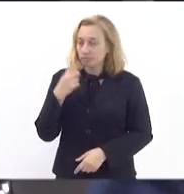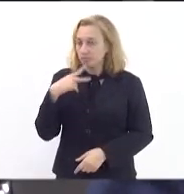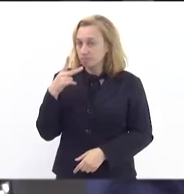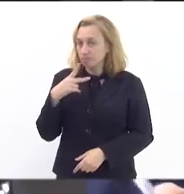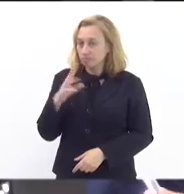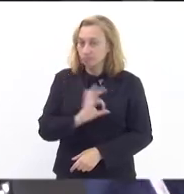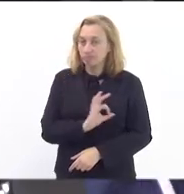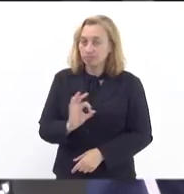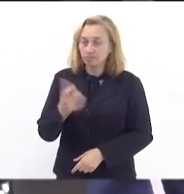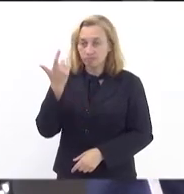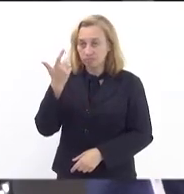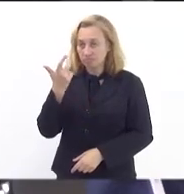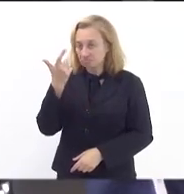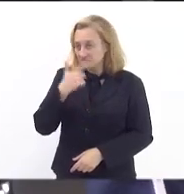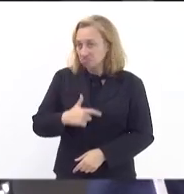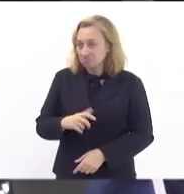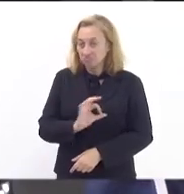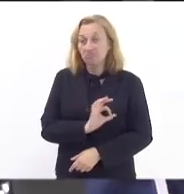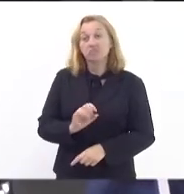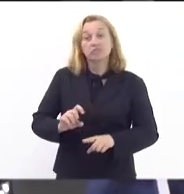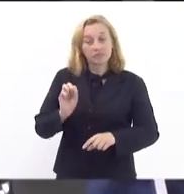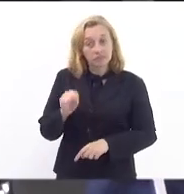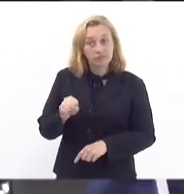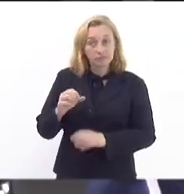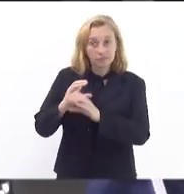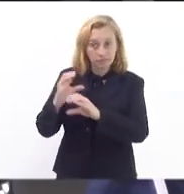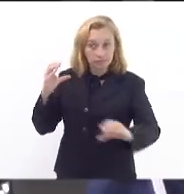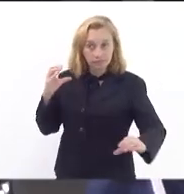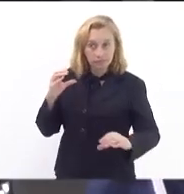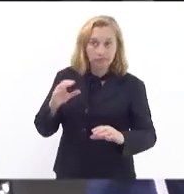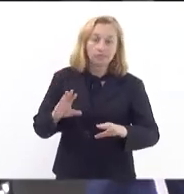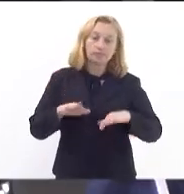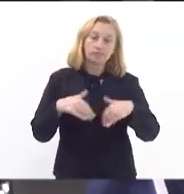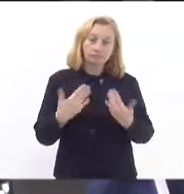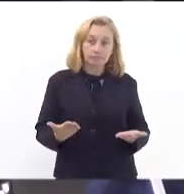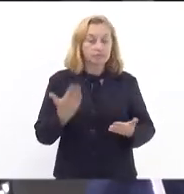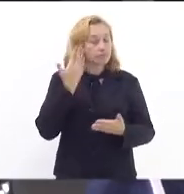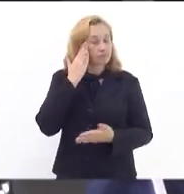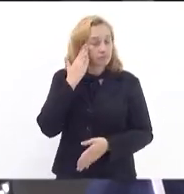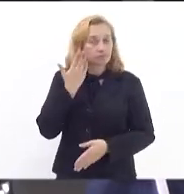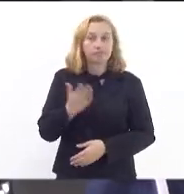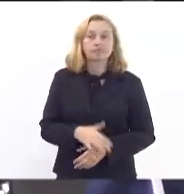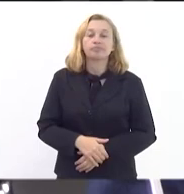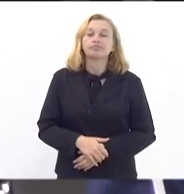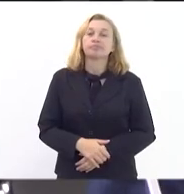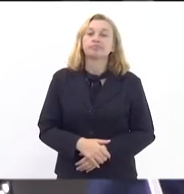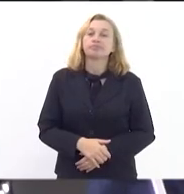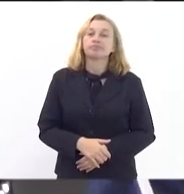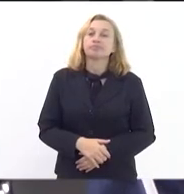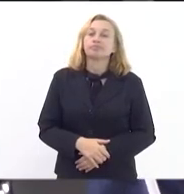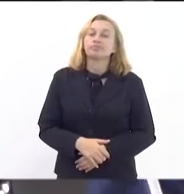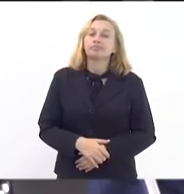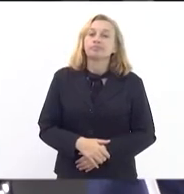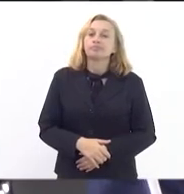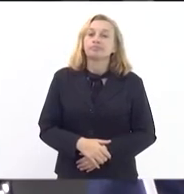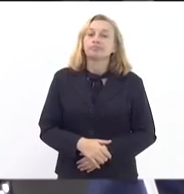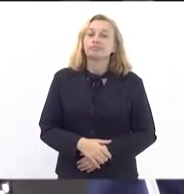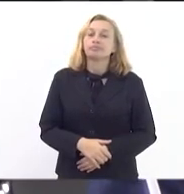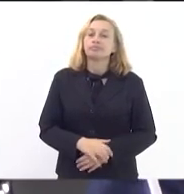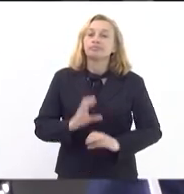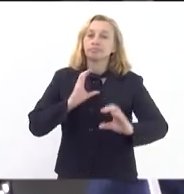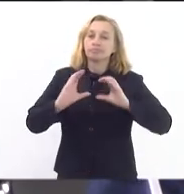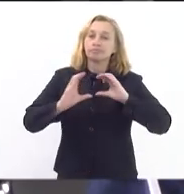de polícia que eu sou engenheiro não é tempo de polícia né mas é uma é uma lógica então perguntando se Nossa